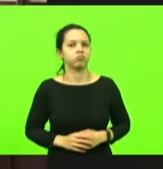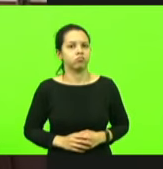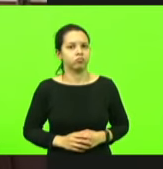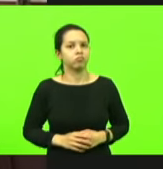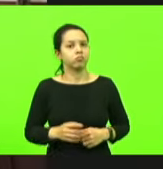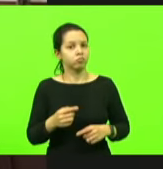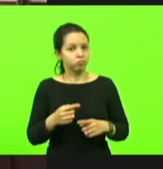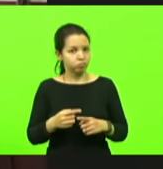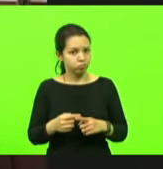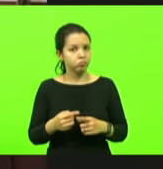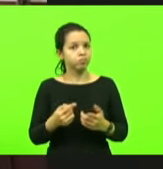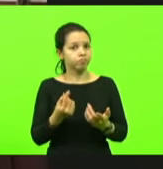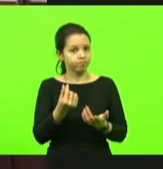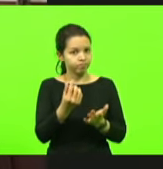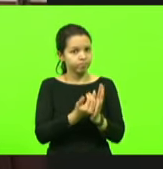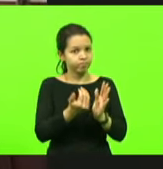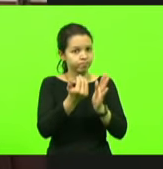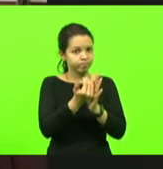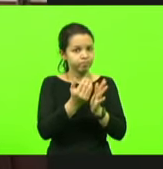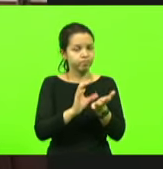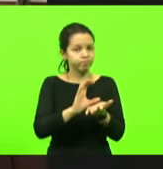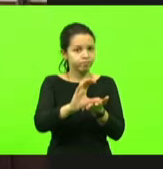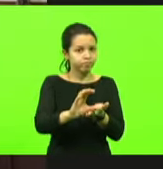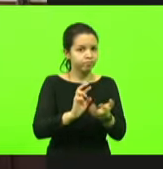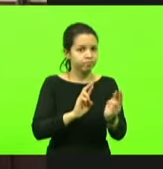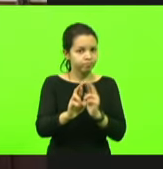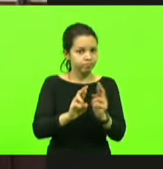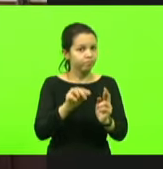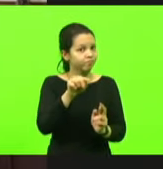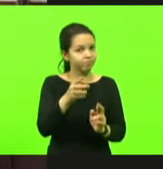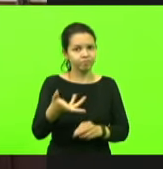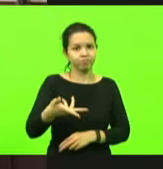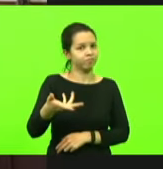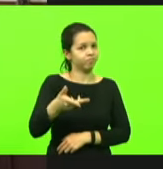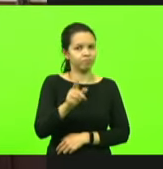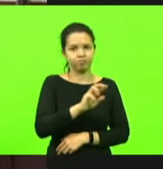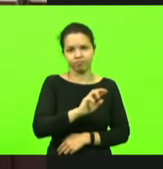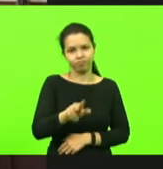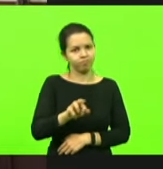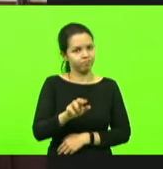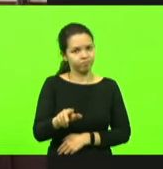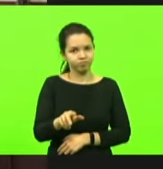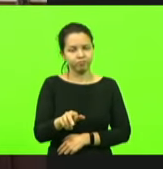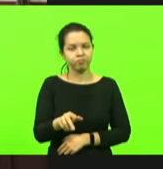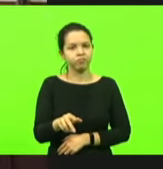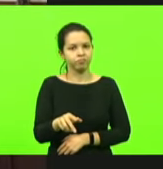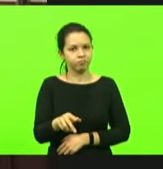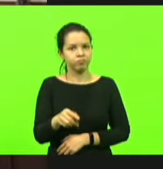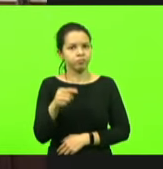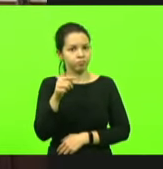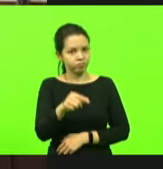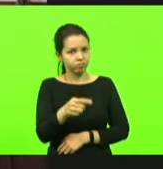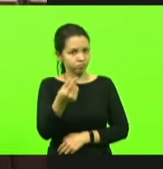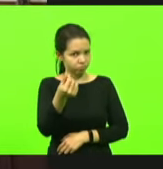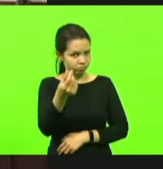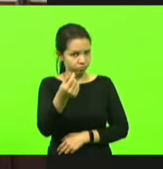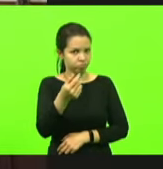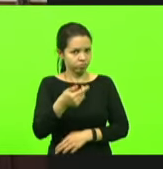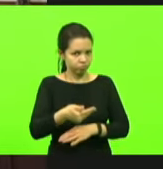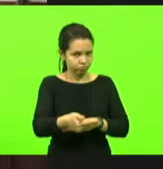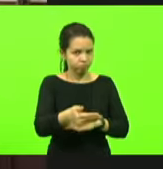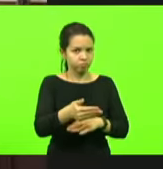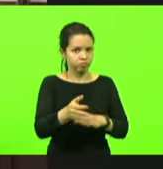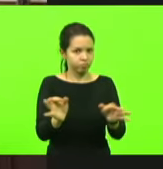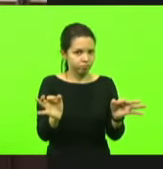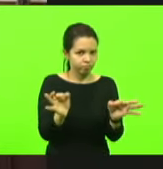todo colocado na rodovia, a rodovia não vai acelerar a sua entrega. Ou seja, o recurso não vai fazer com que a obra seja